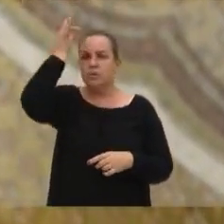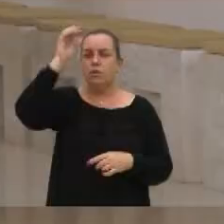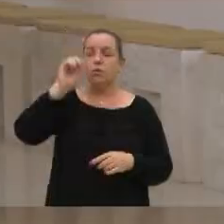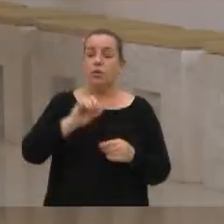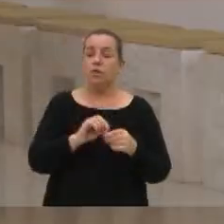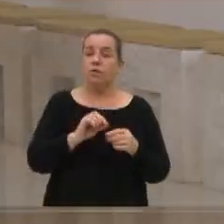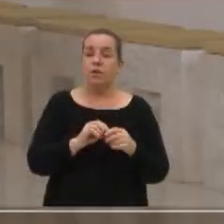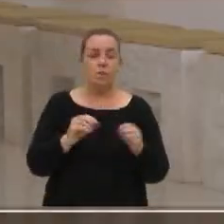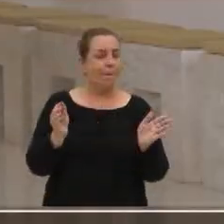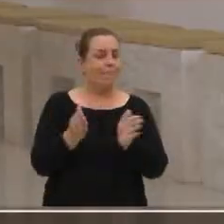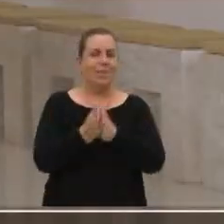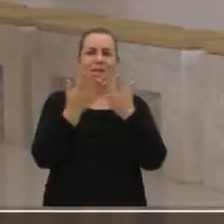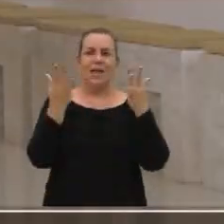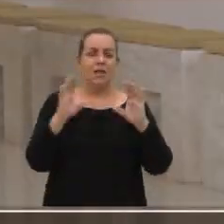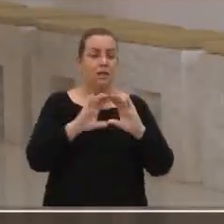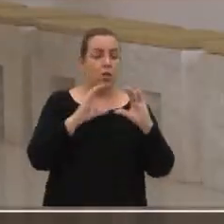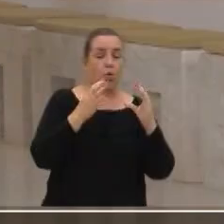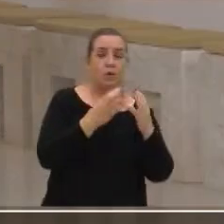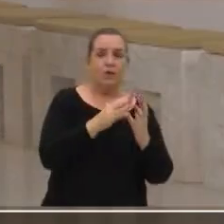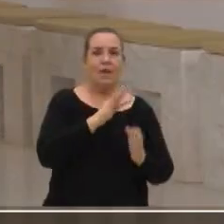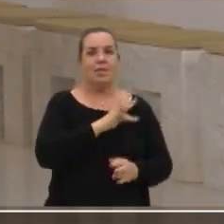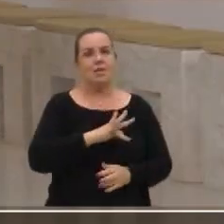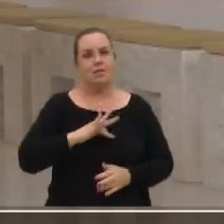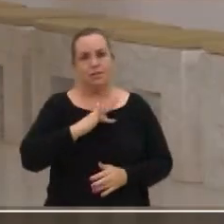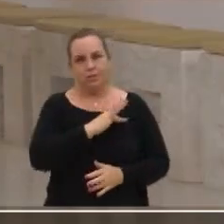Espírito Santo que quer fazer fluir,